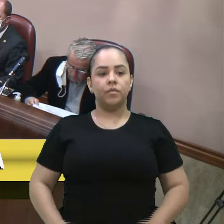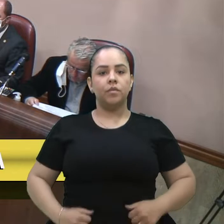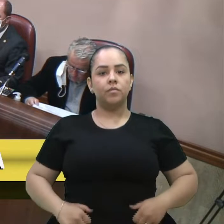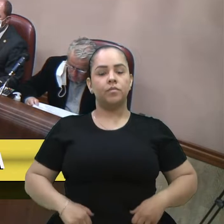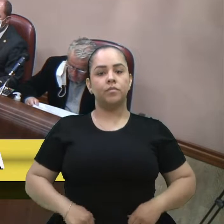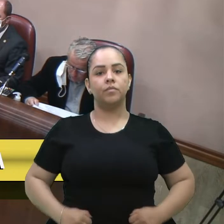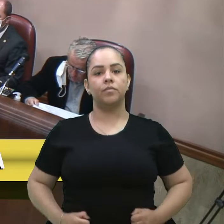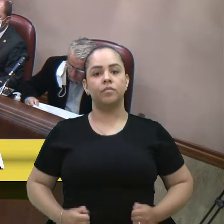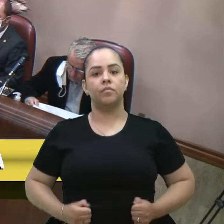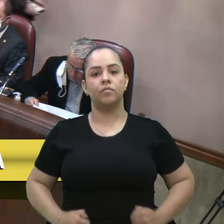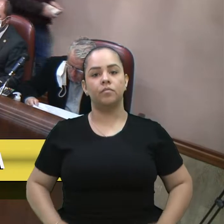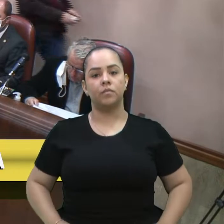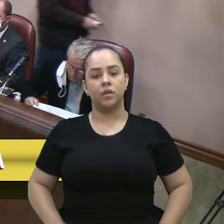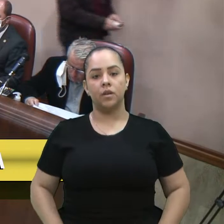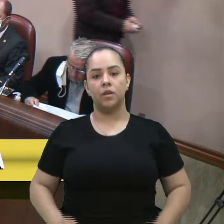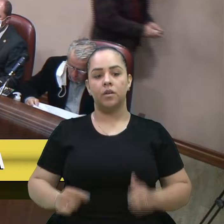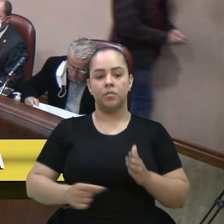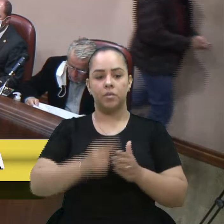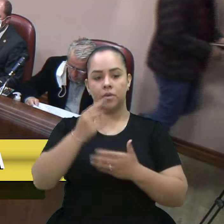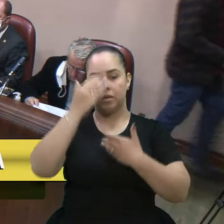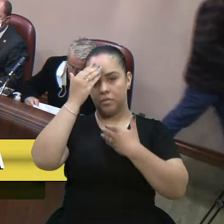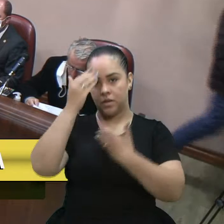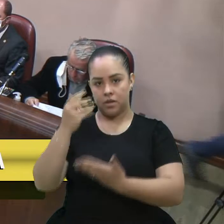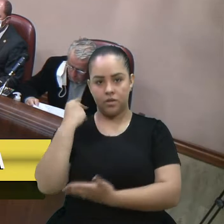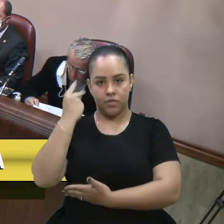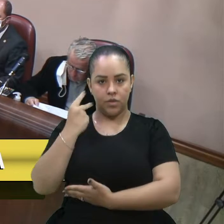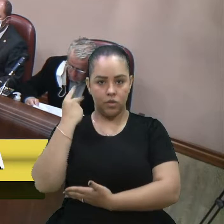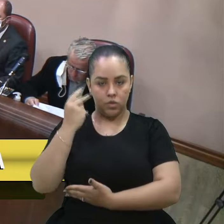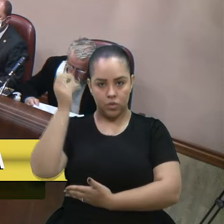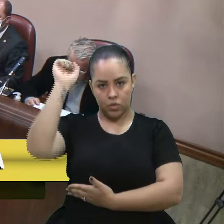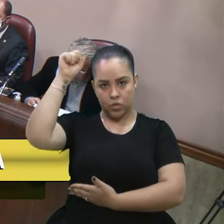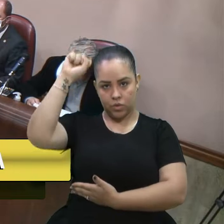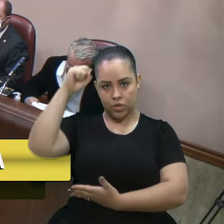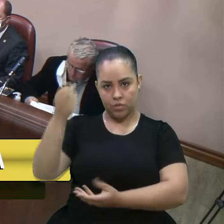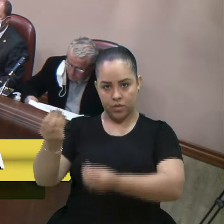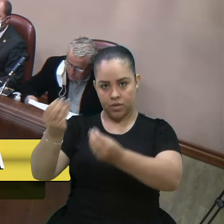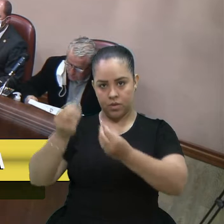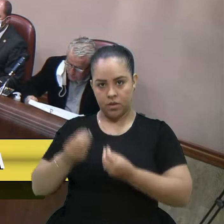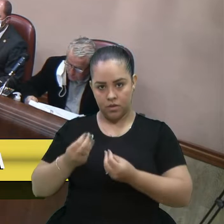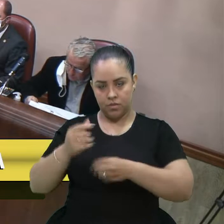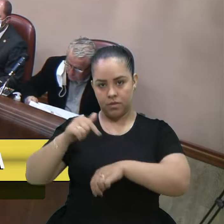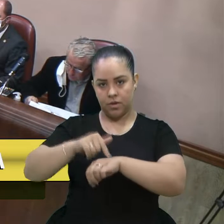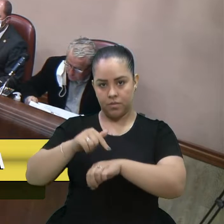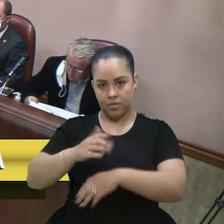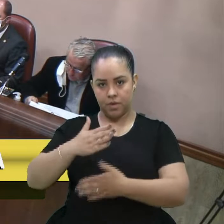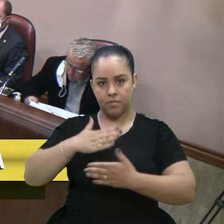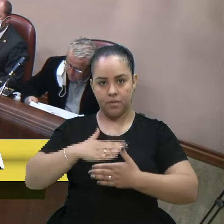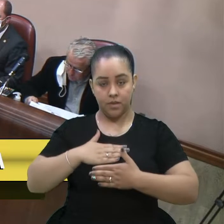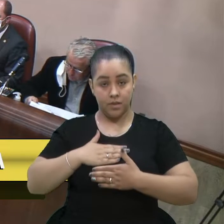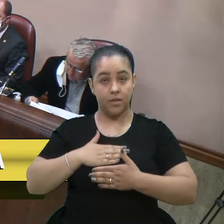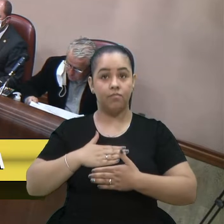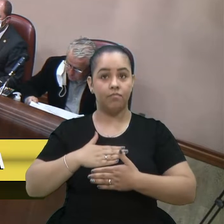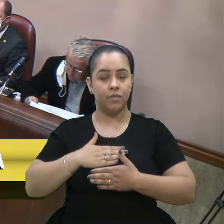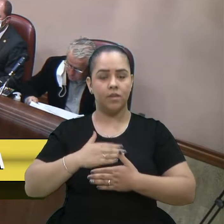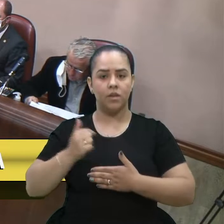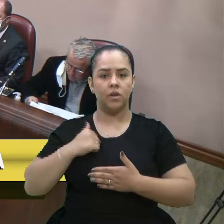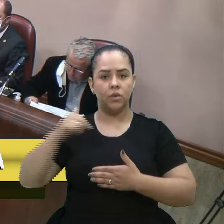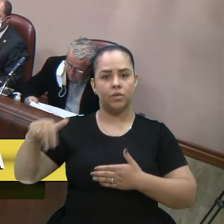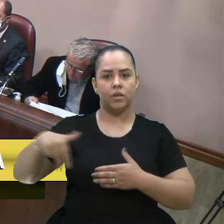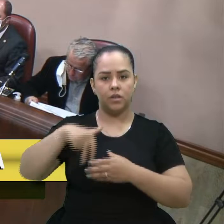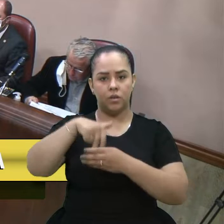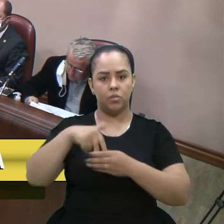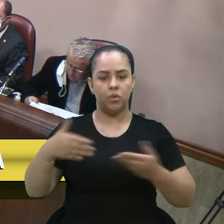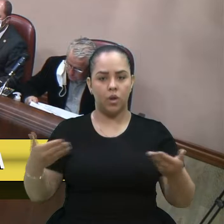Primeiro, agradecer ao vereador Xuxa pela cedência do espaço e a minha vinda à tribuna